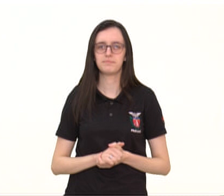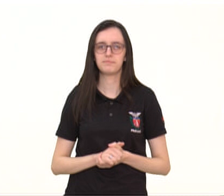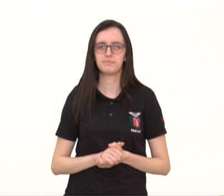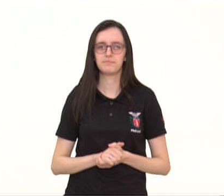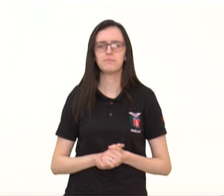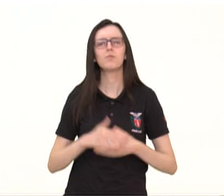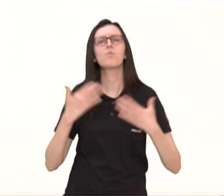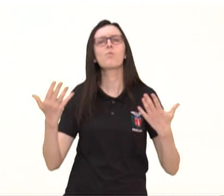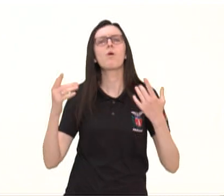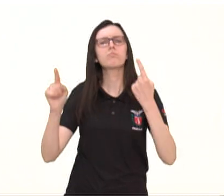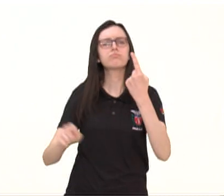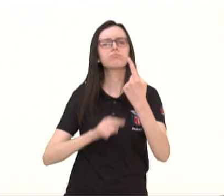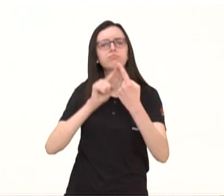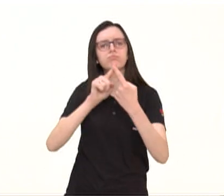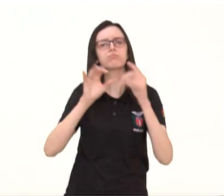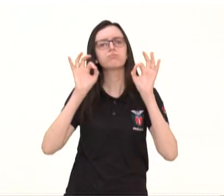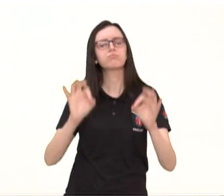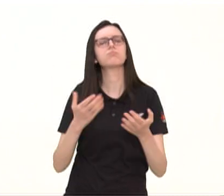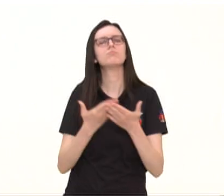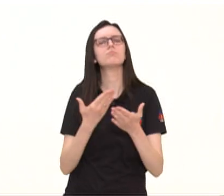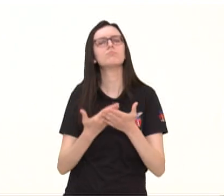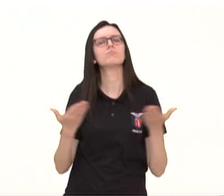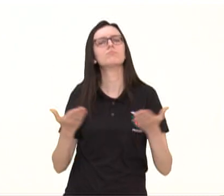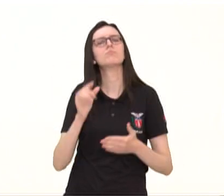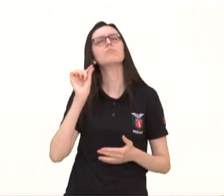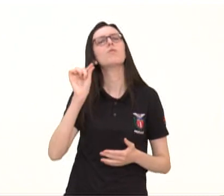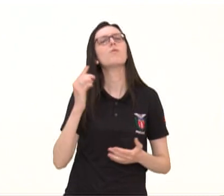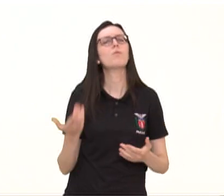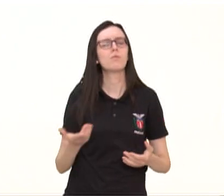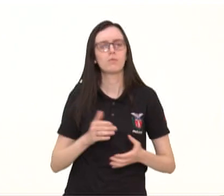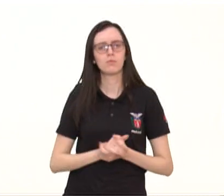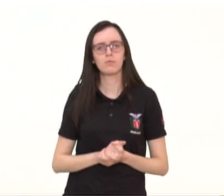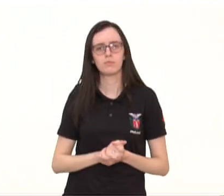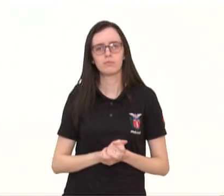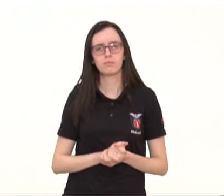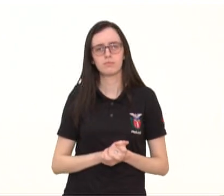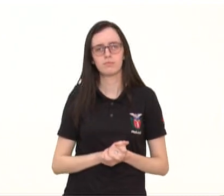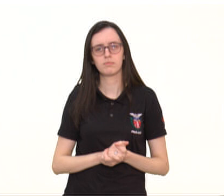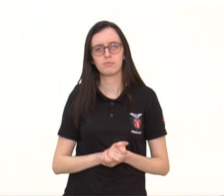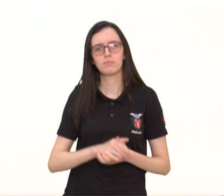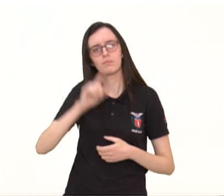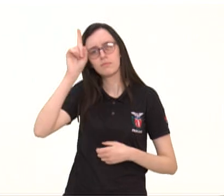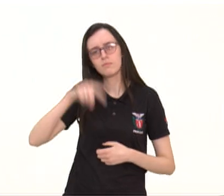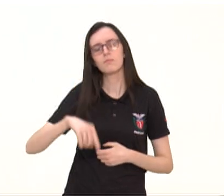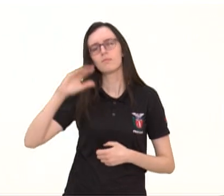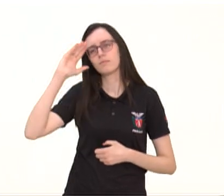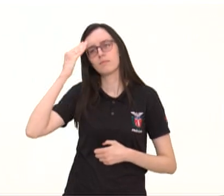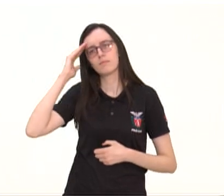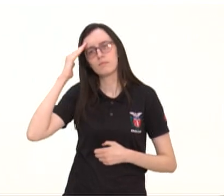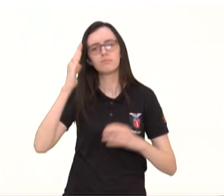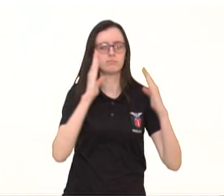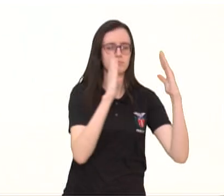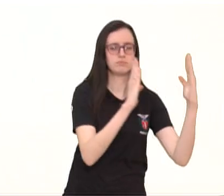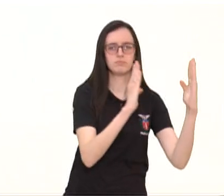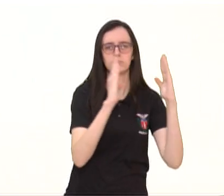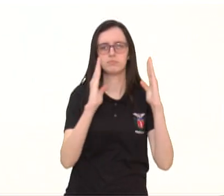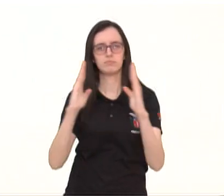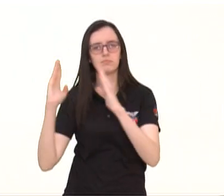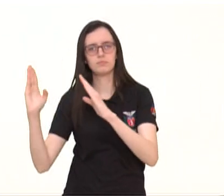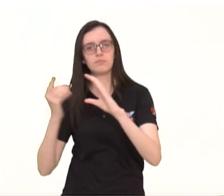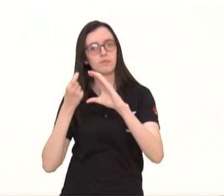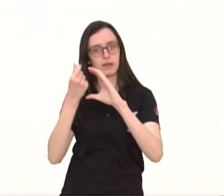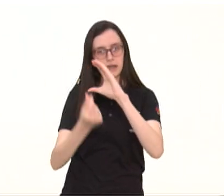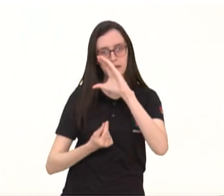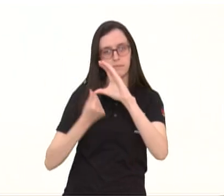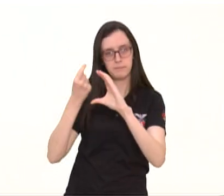Qual o objetivo, então, desta aula? Tá? Então, compreender as fases do